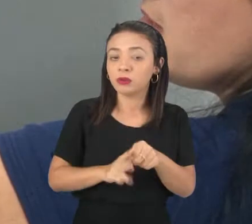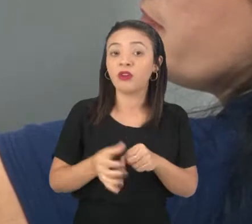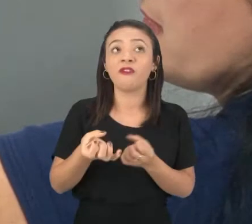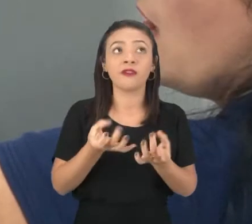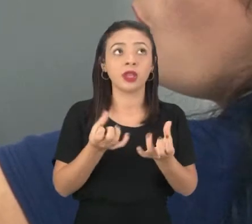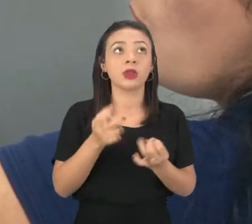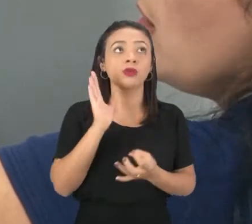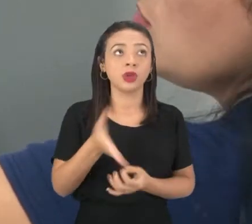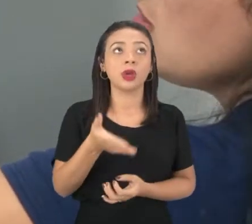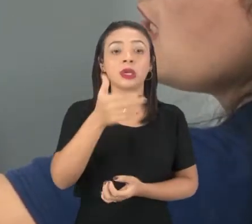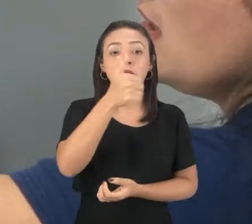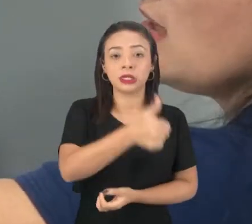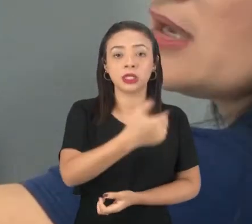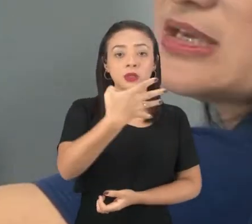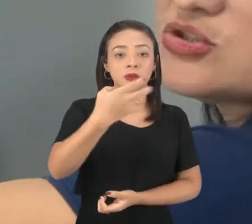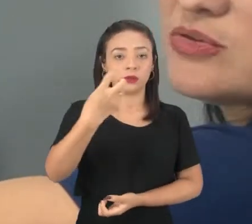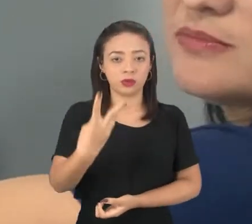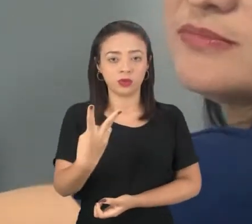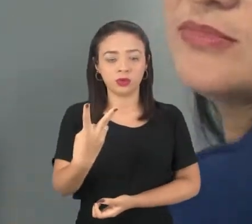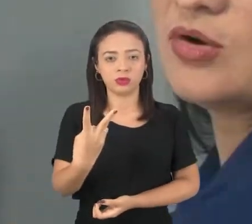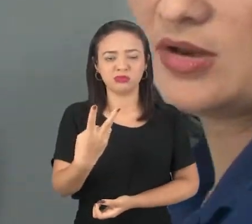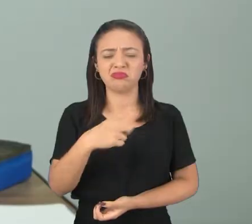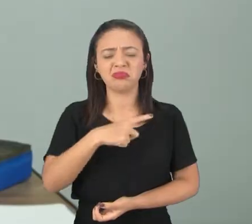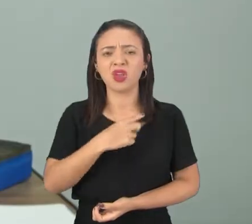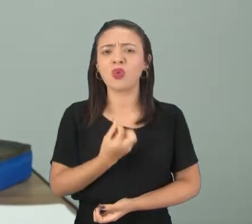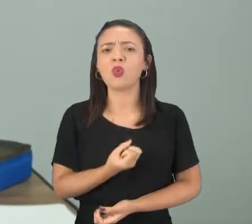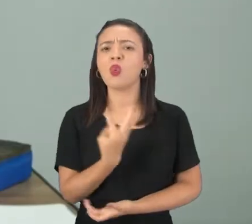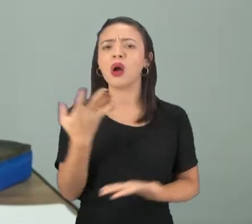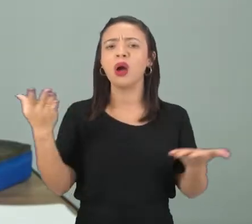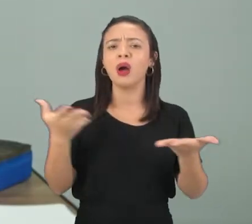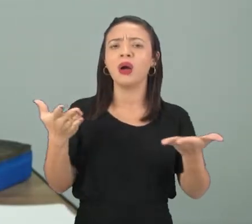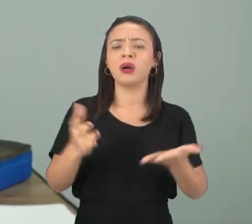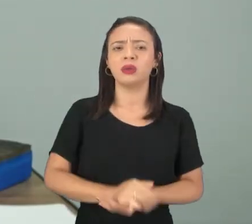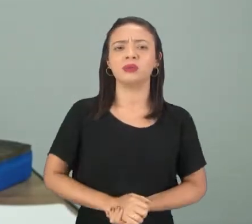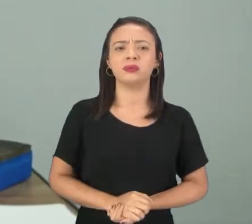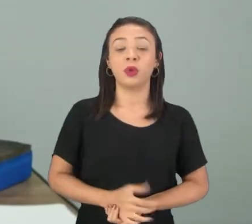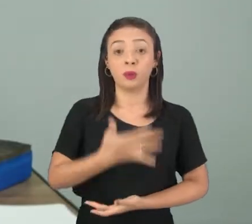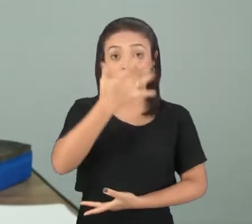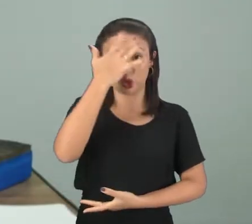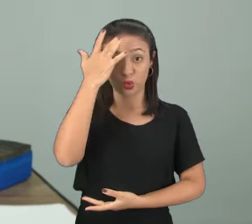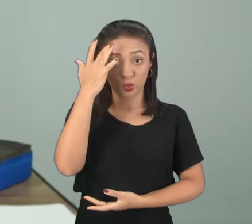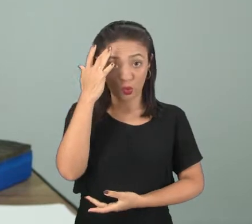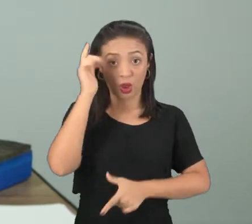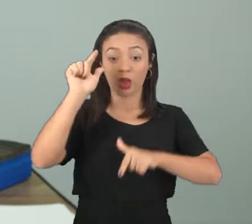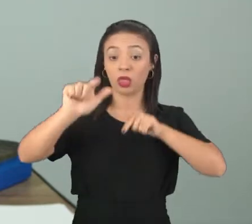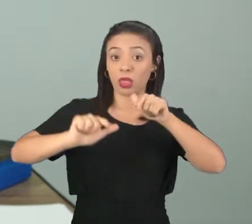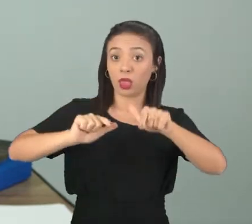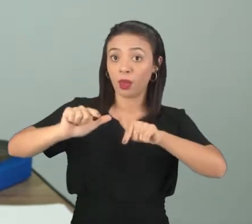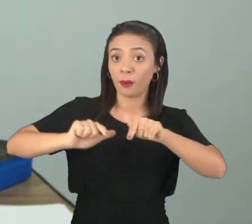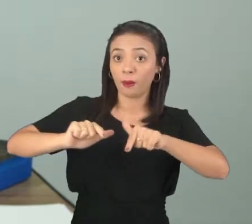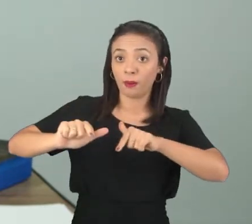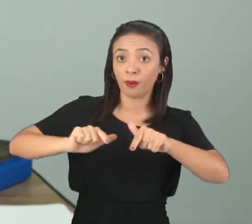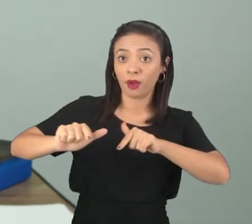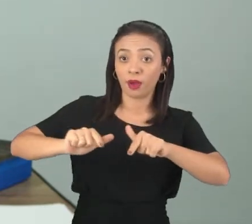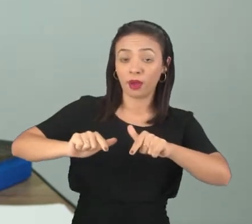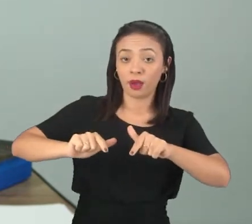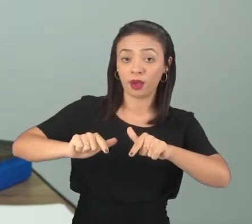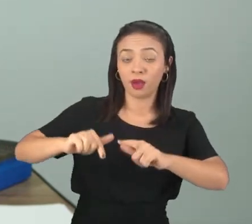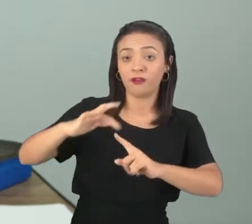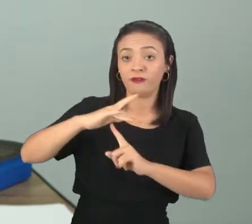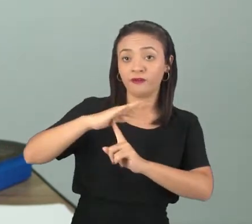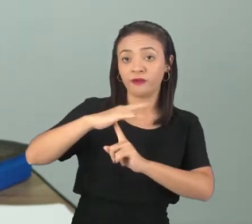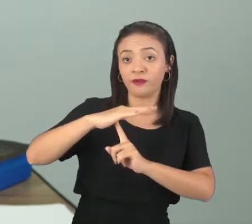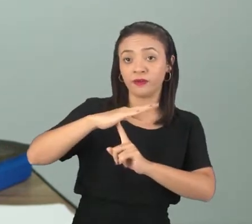142 quantos ainda resta Olha só um feirante um pegar a situações aí um feirante